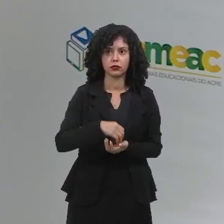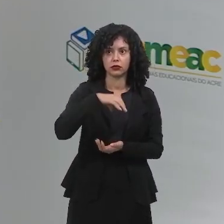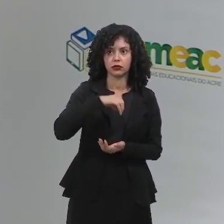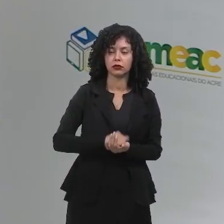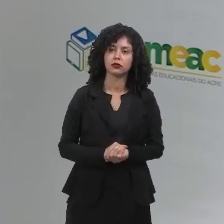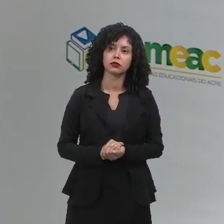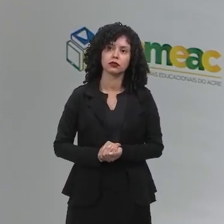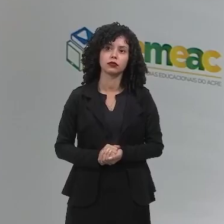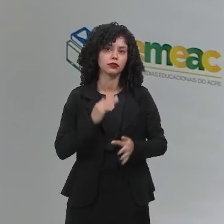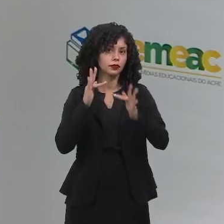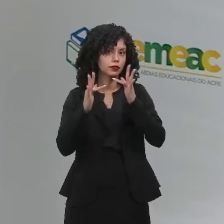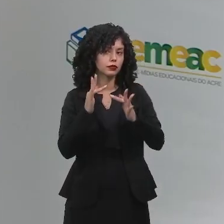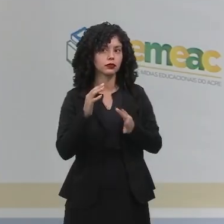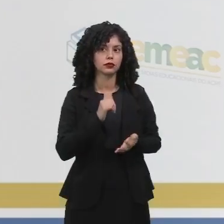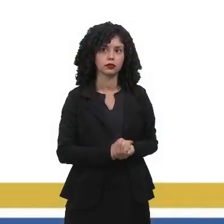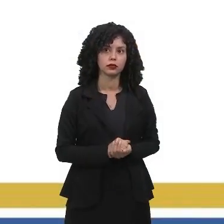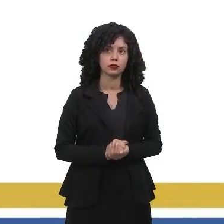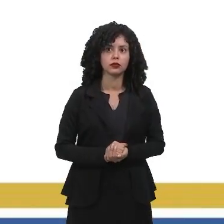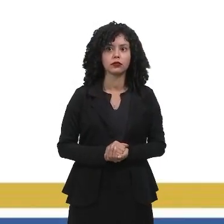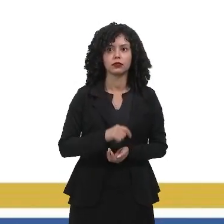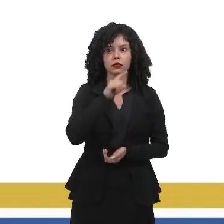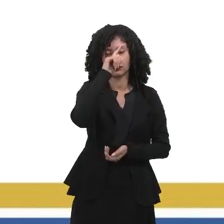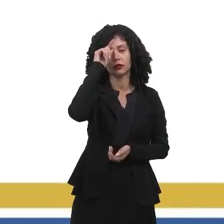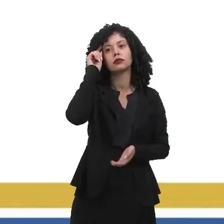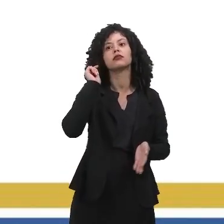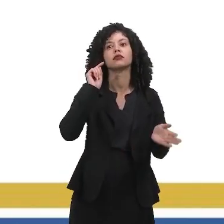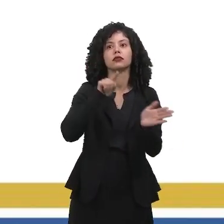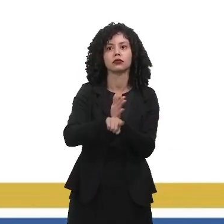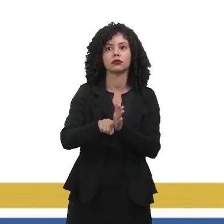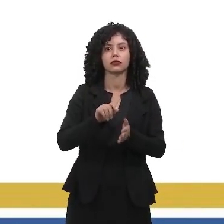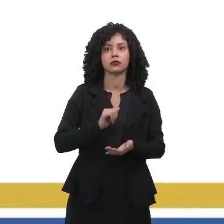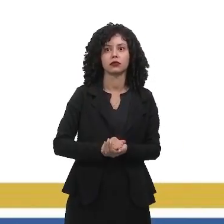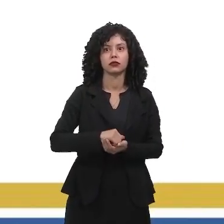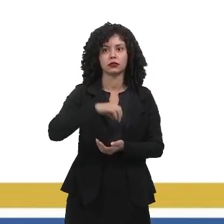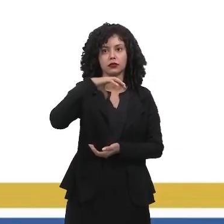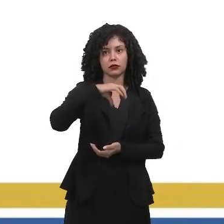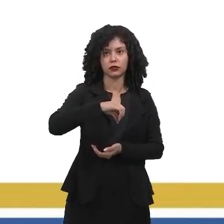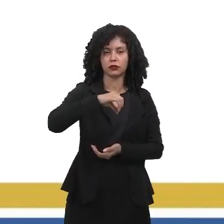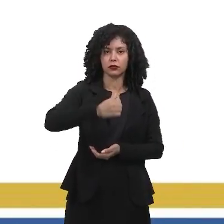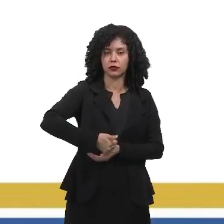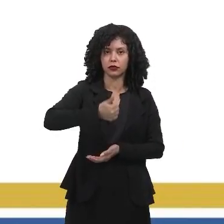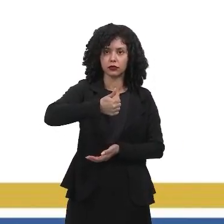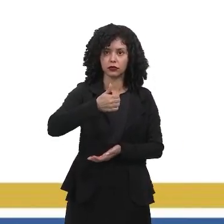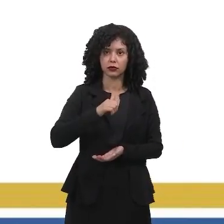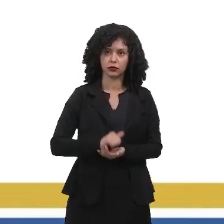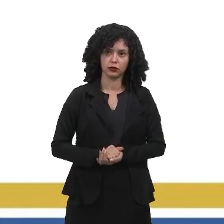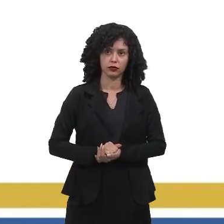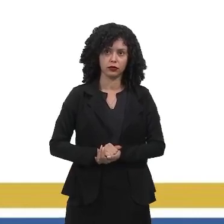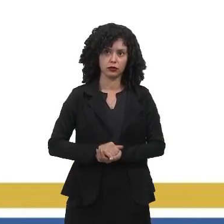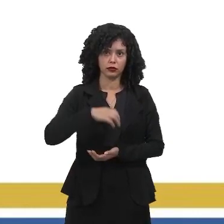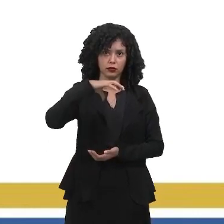as questões de Física. Bem, nossa primeira questão que vamos tratar é a respeito da questão